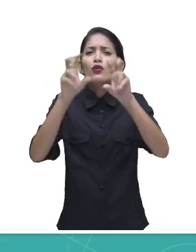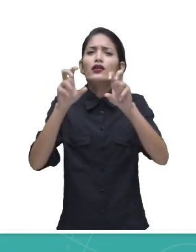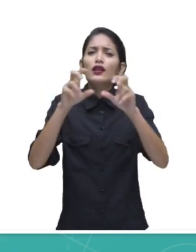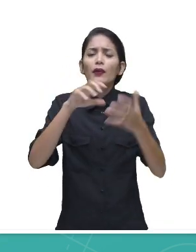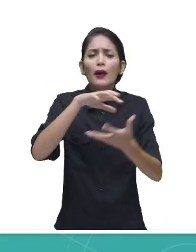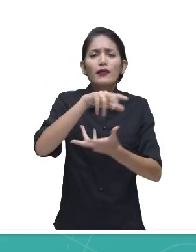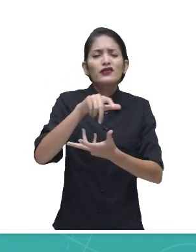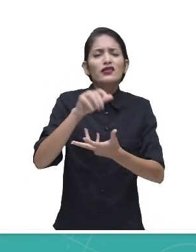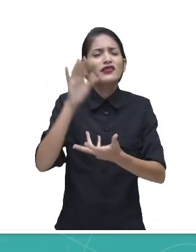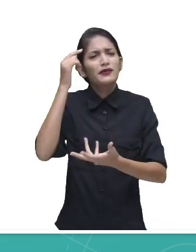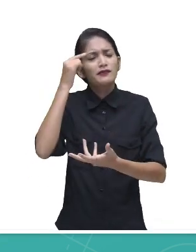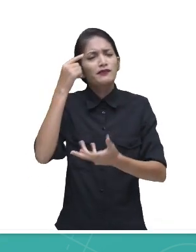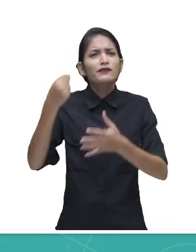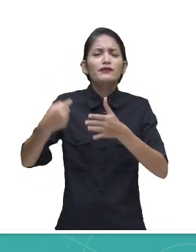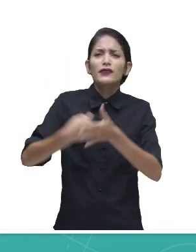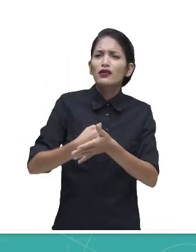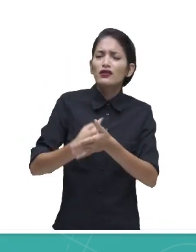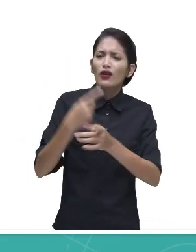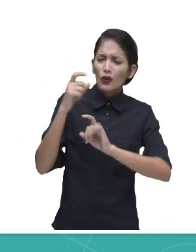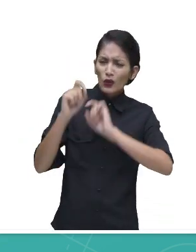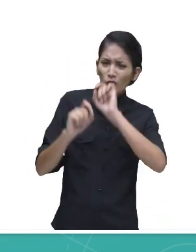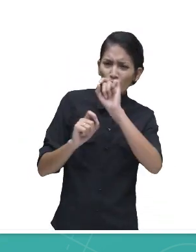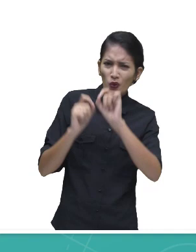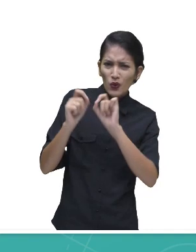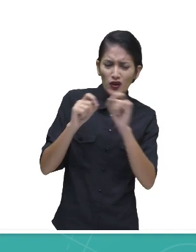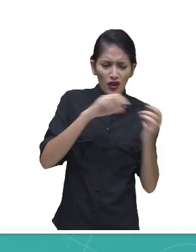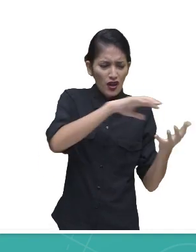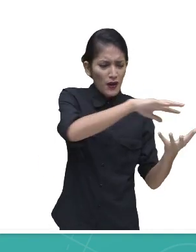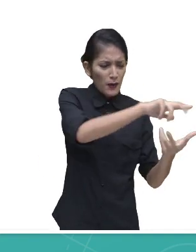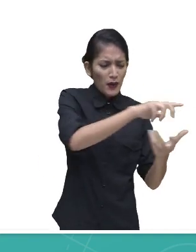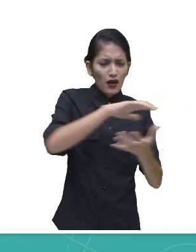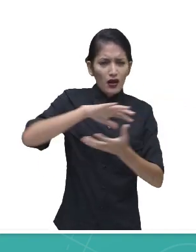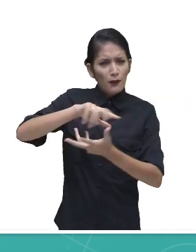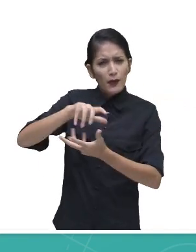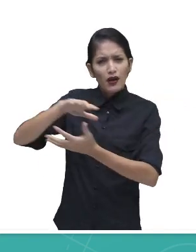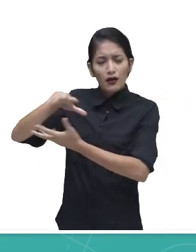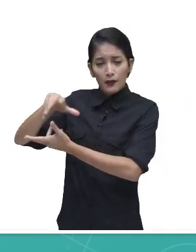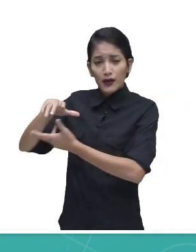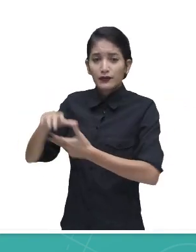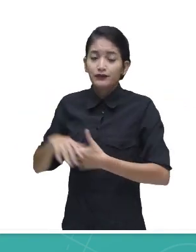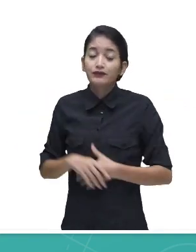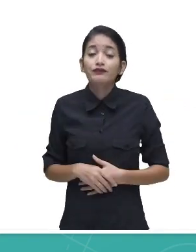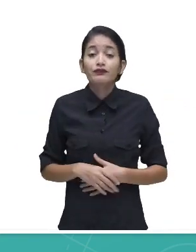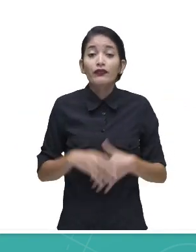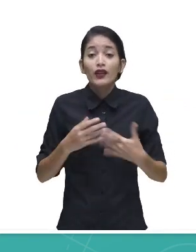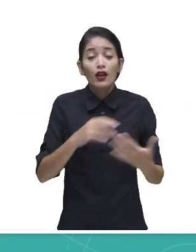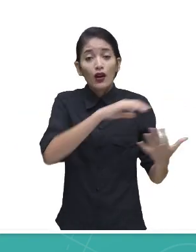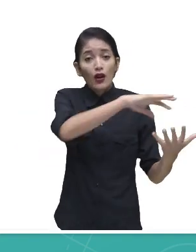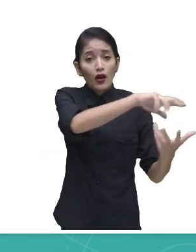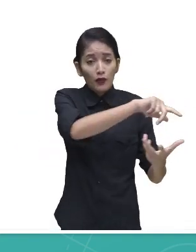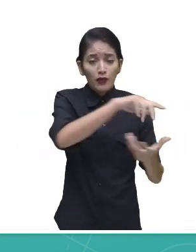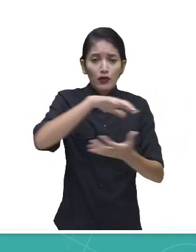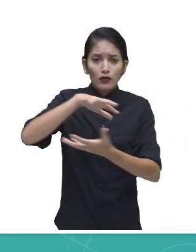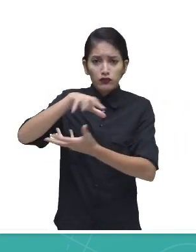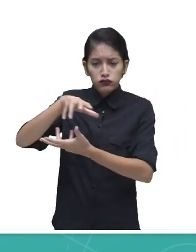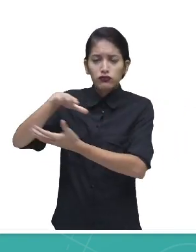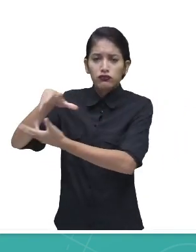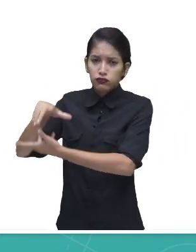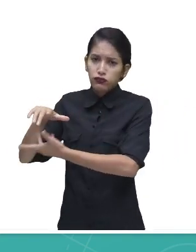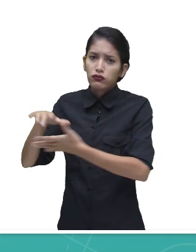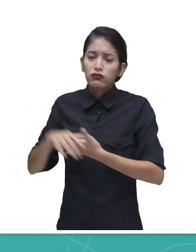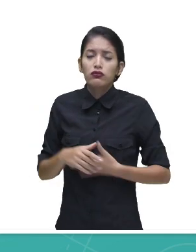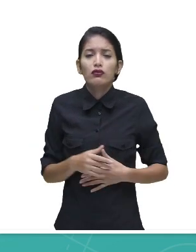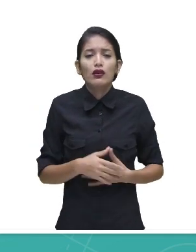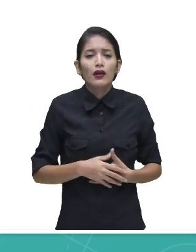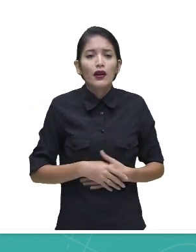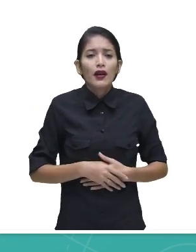deve estar se perguntando, professora, o que são planetas? Então, os planetas são corpos celestes que não emitem